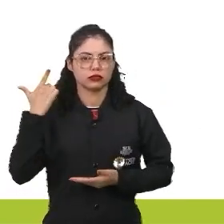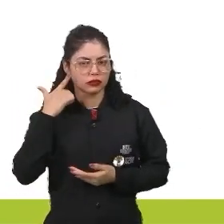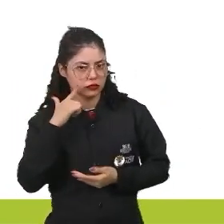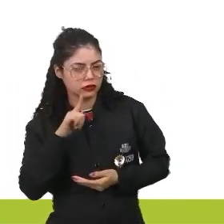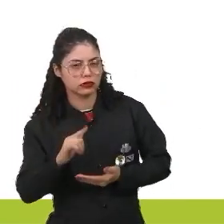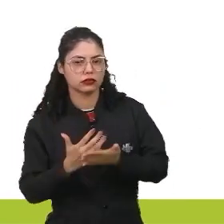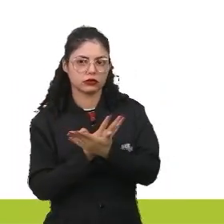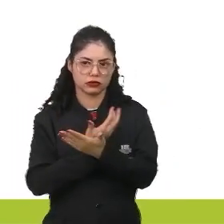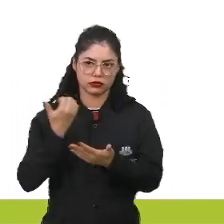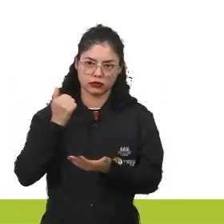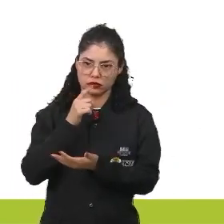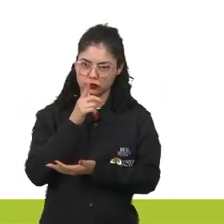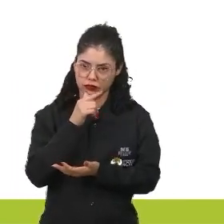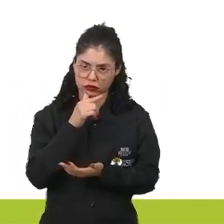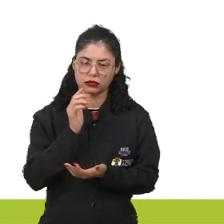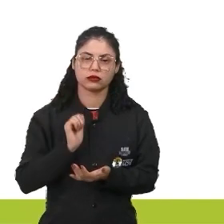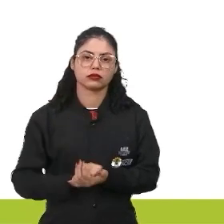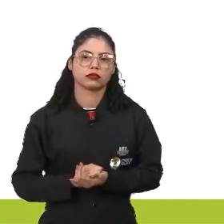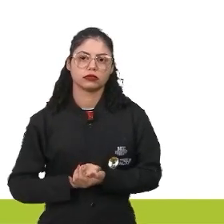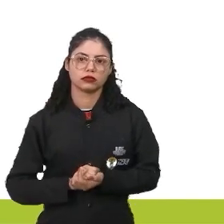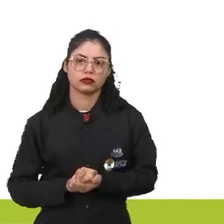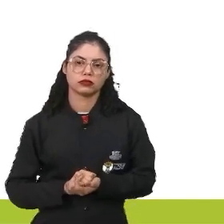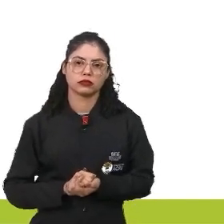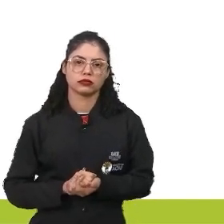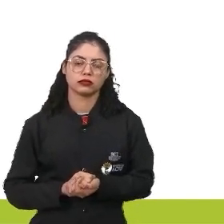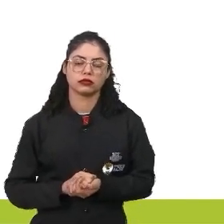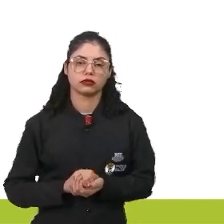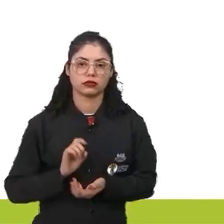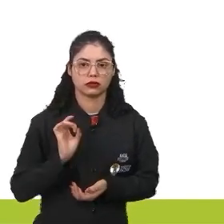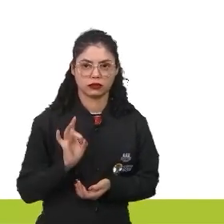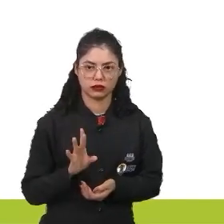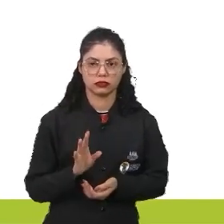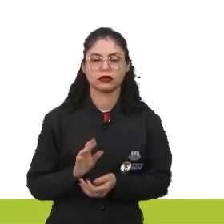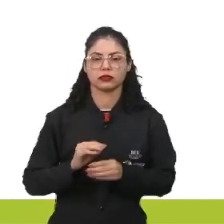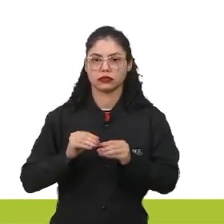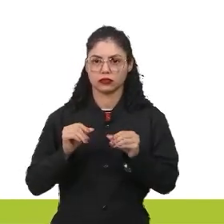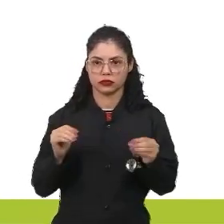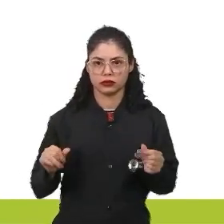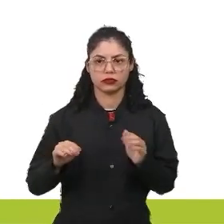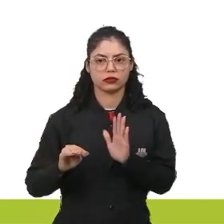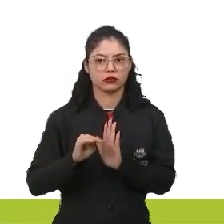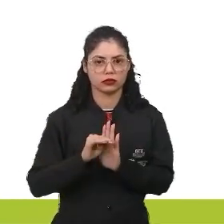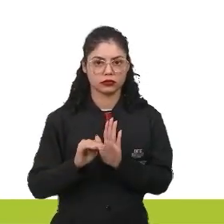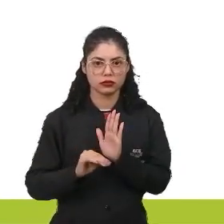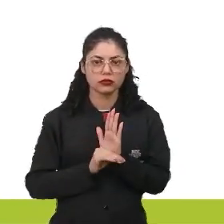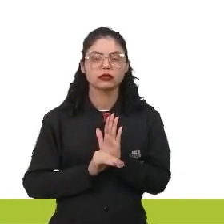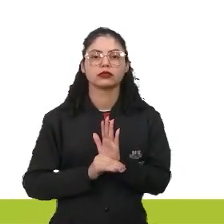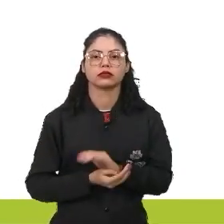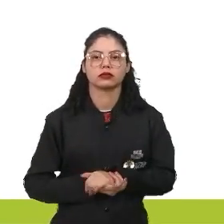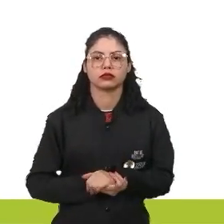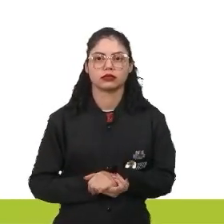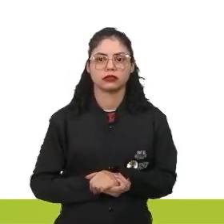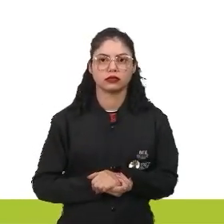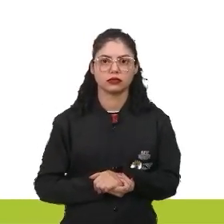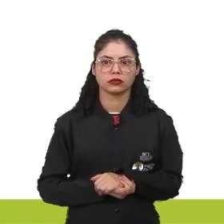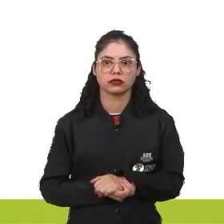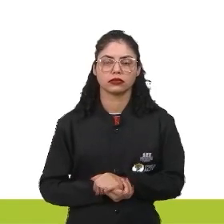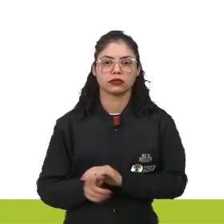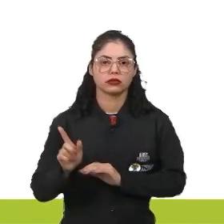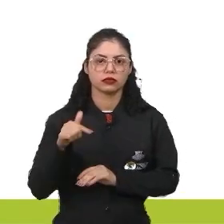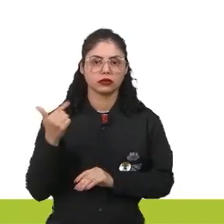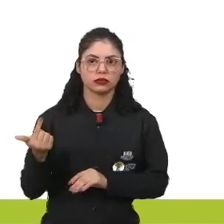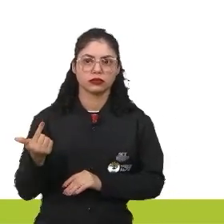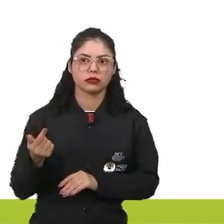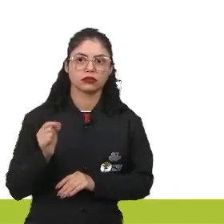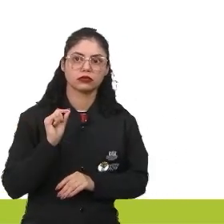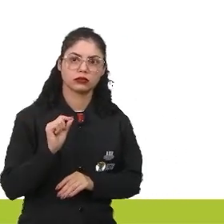conseguir retirar o líquido que está na parte de cima e deixar a areia que está depositada no fundo. Outra parte aqui